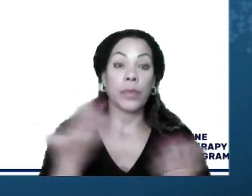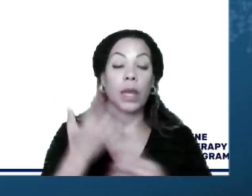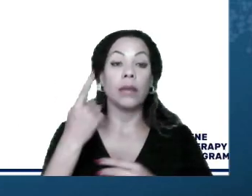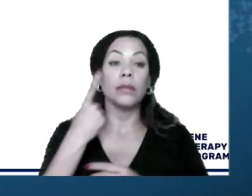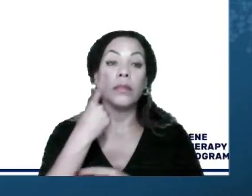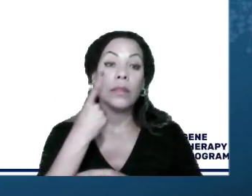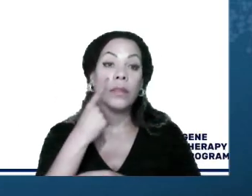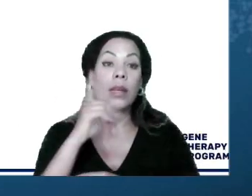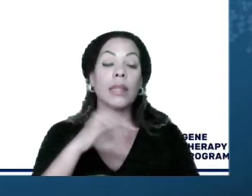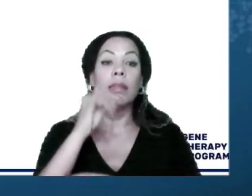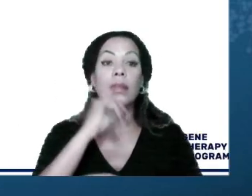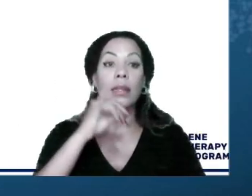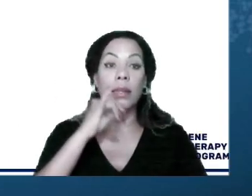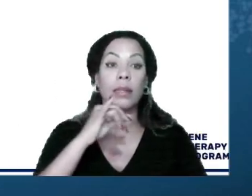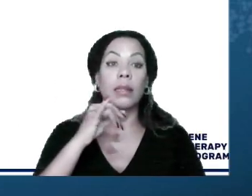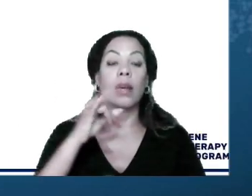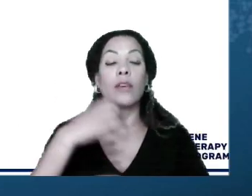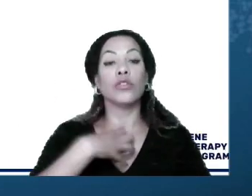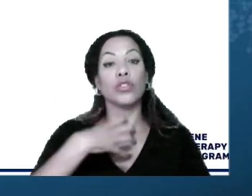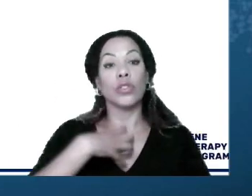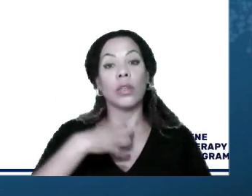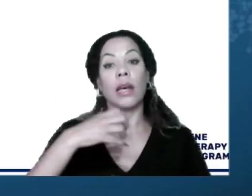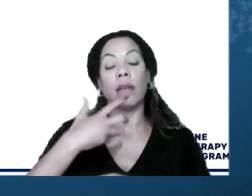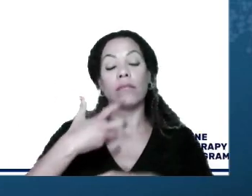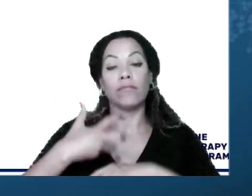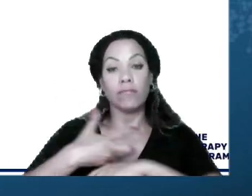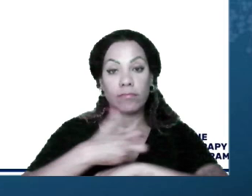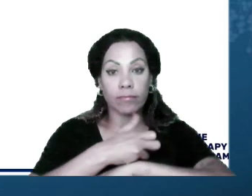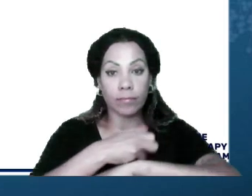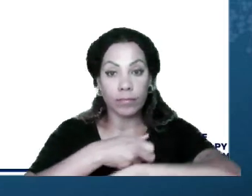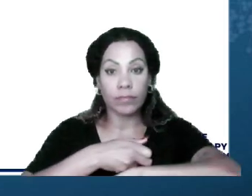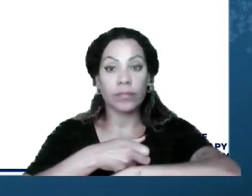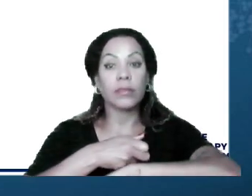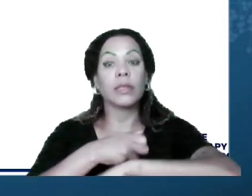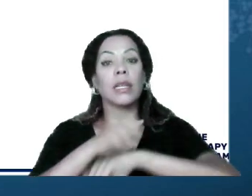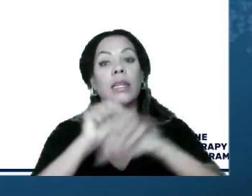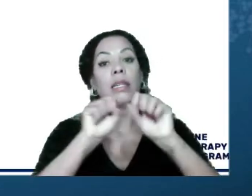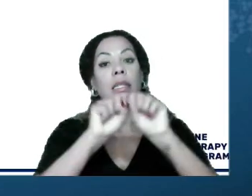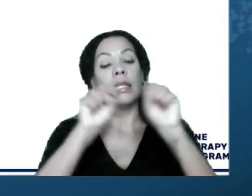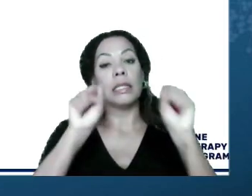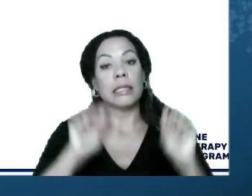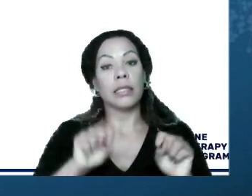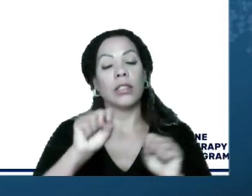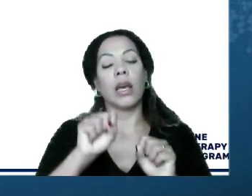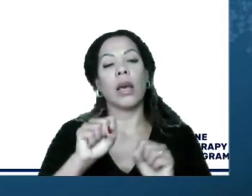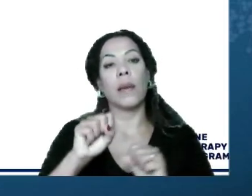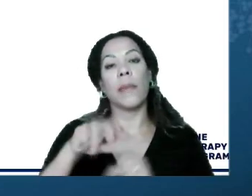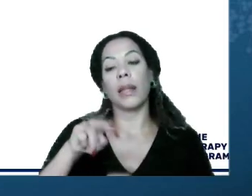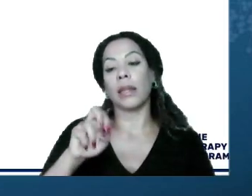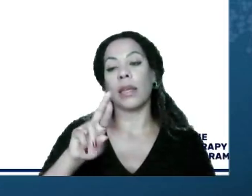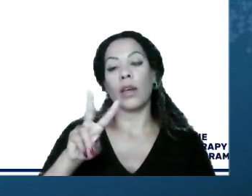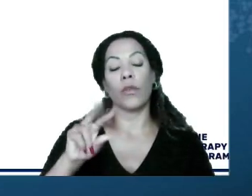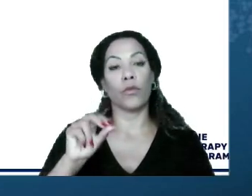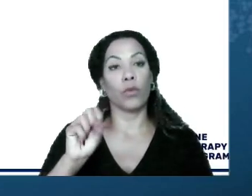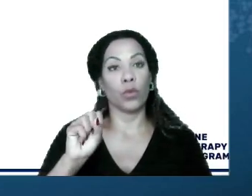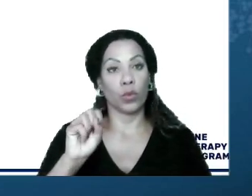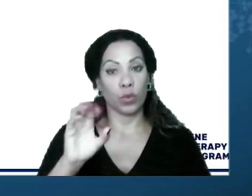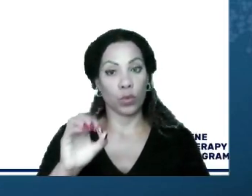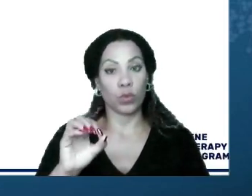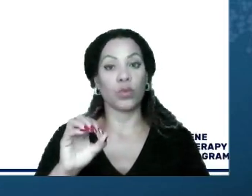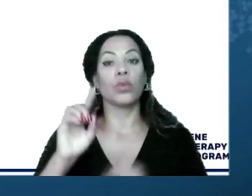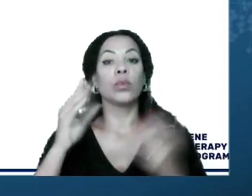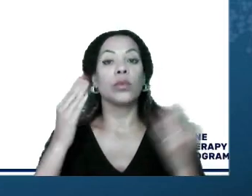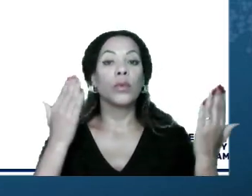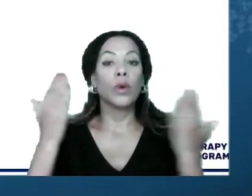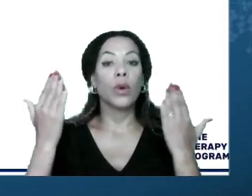injetando de uma forma intravenosa no sistema nervoso, e aqui a